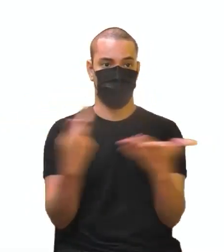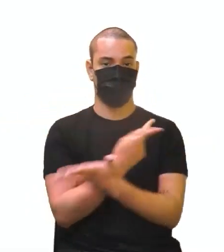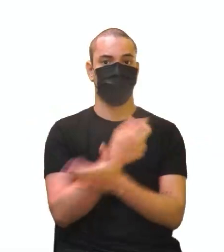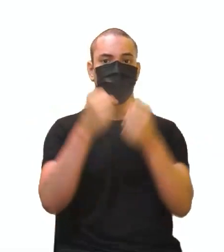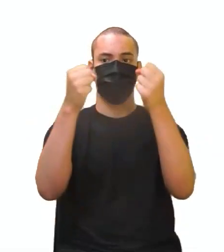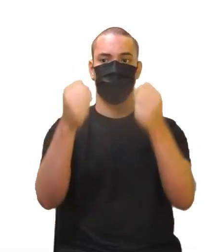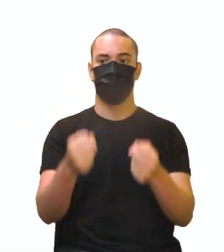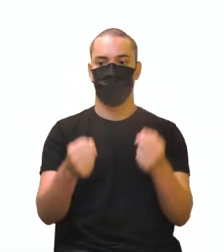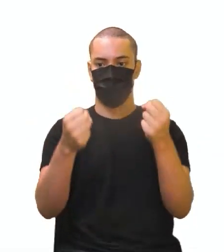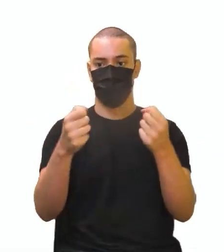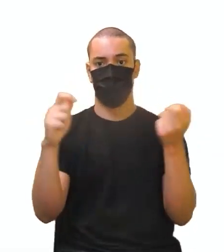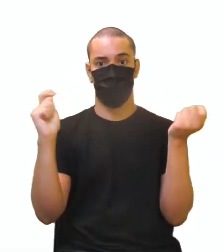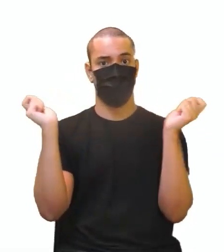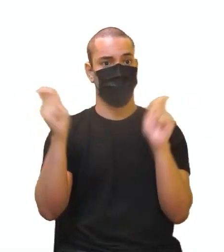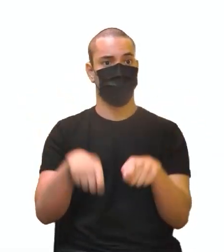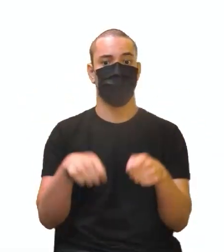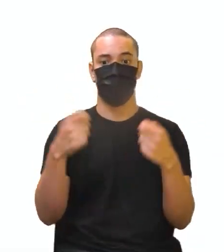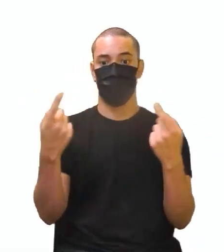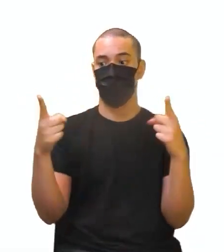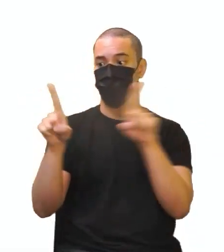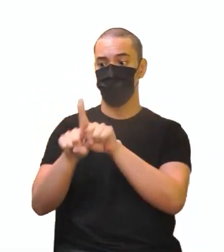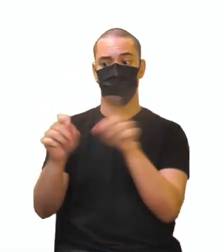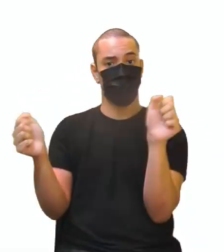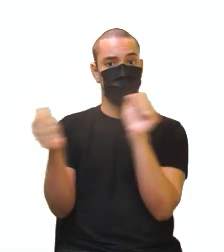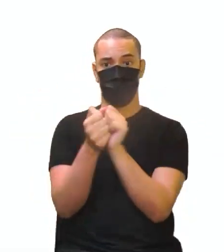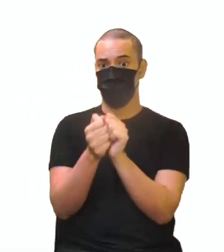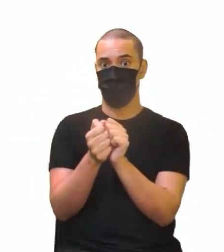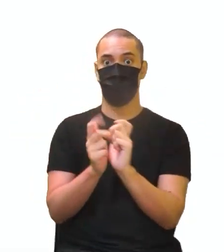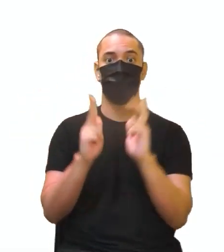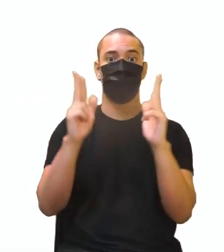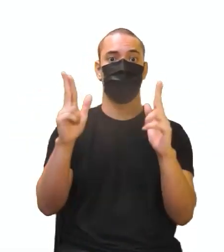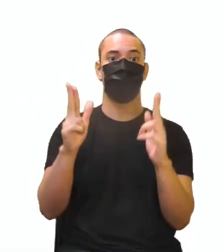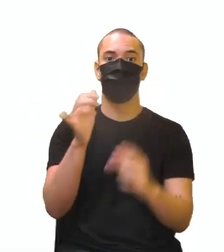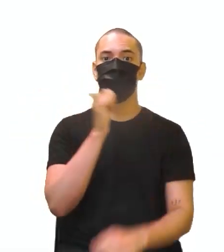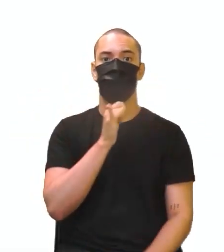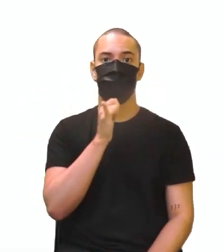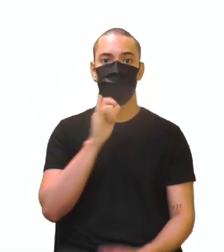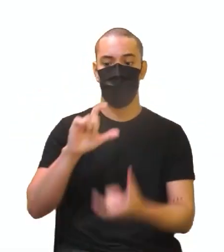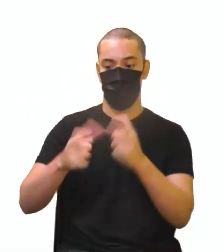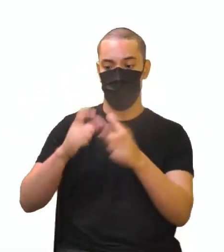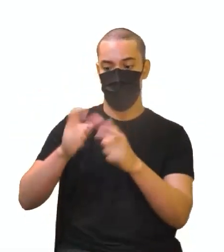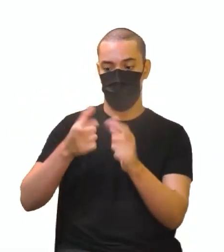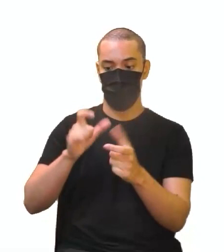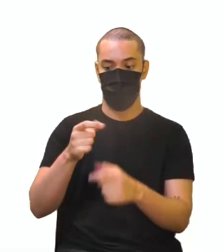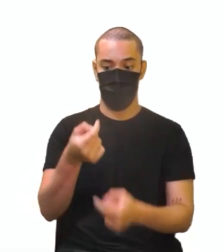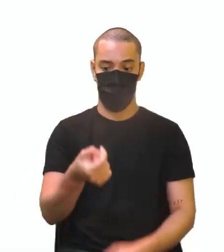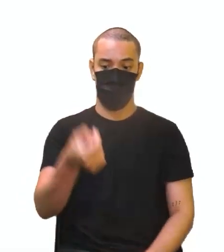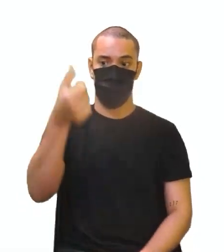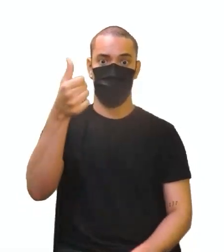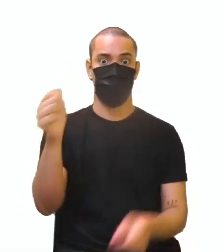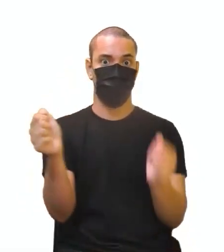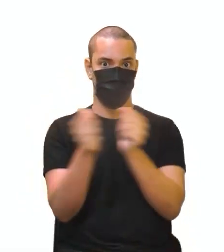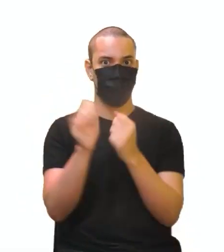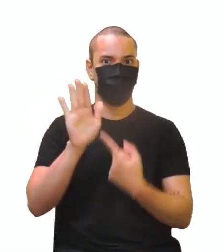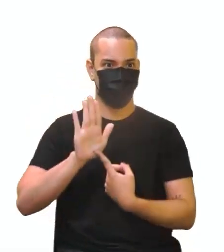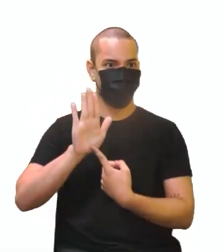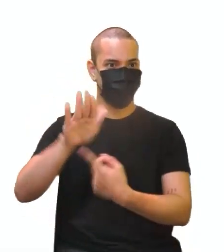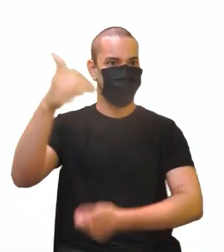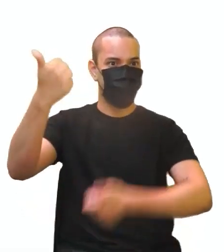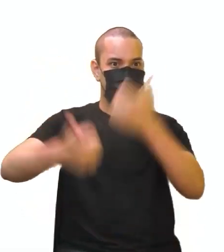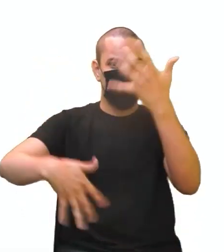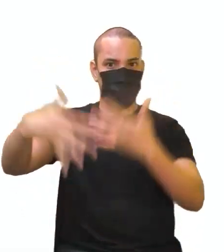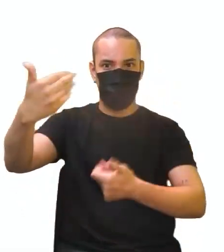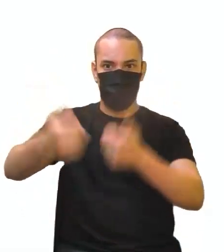que podem acontecer simultaneamente. Foi justamente o exemplo do dado e da moeda lá, que apareceu na tela na hora que a gente